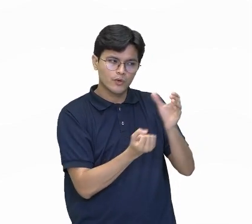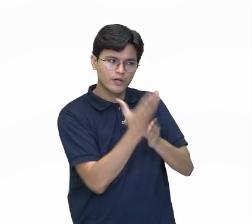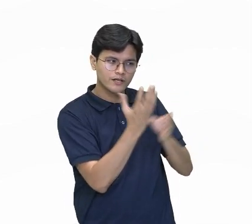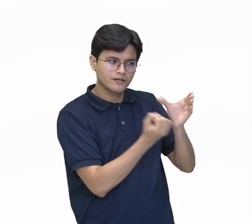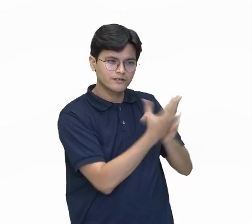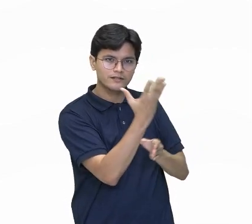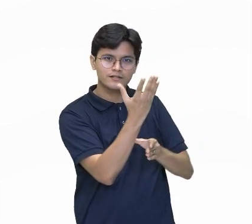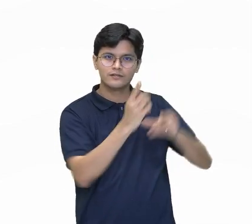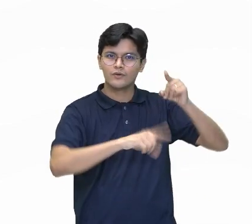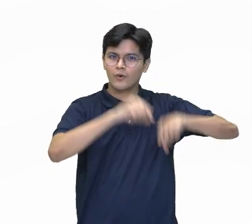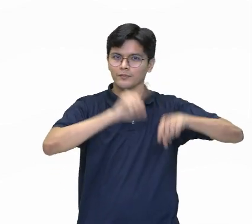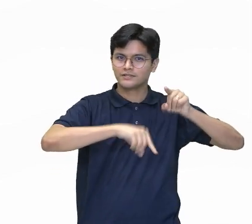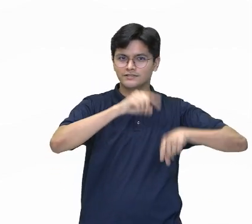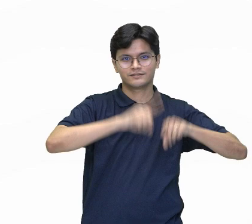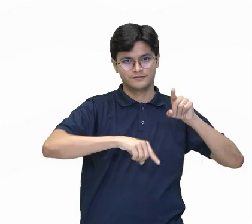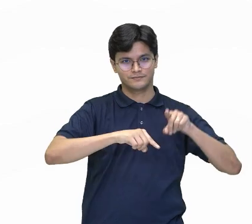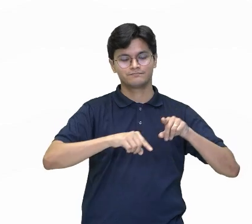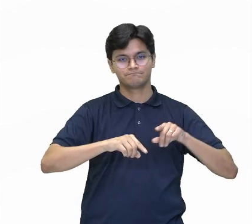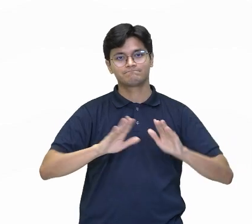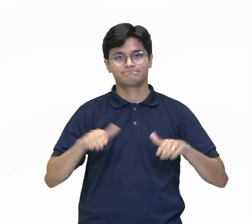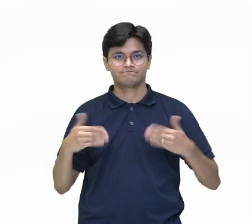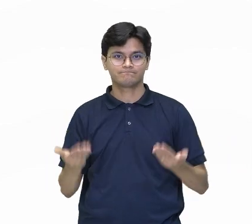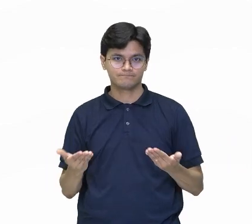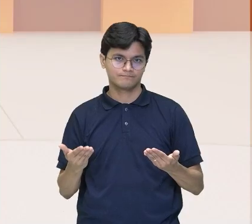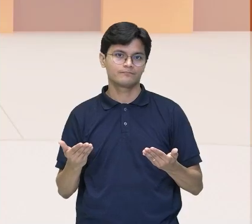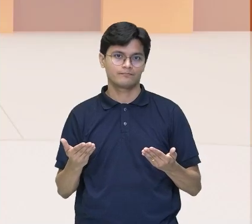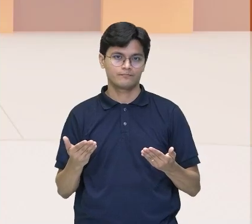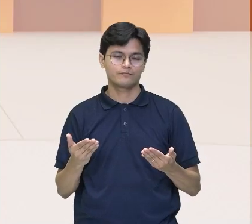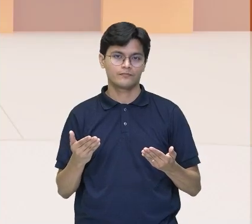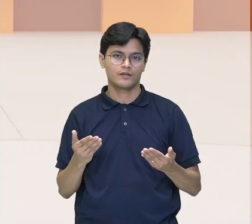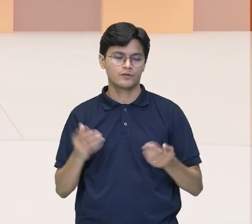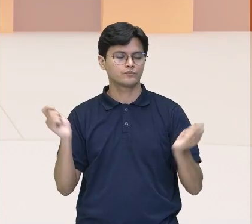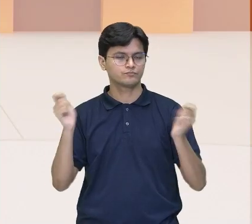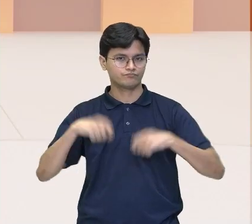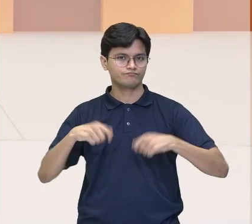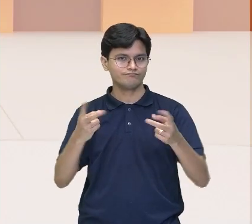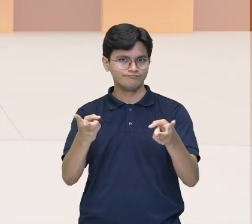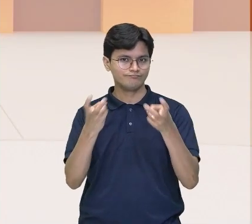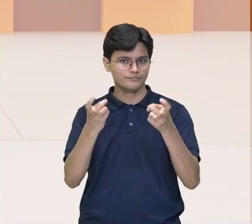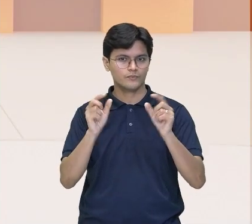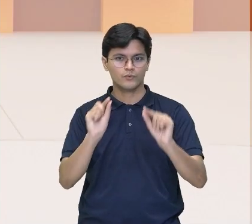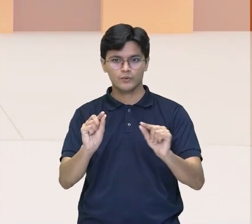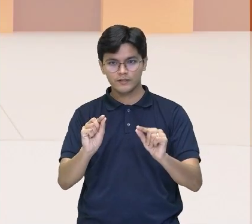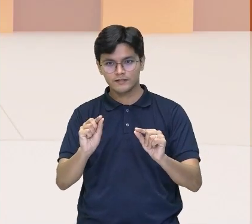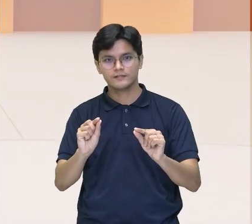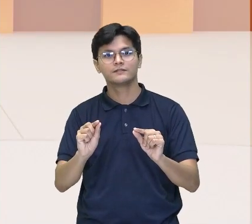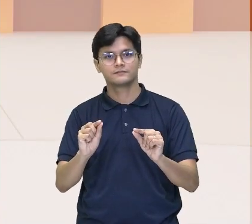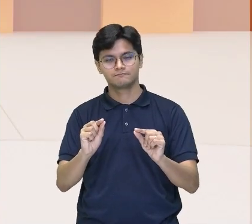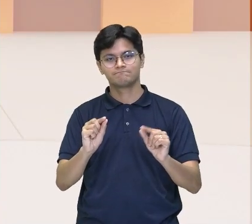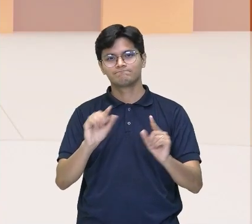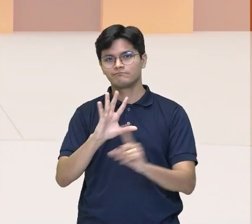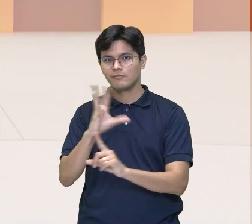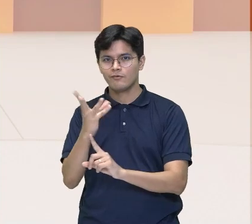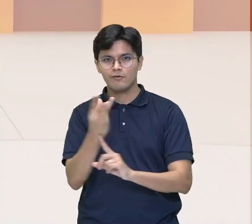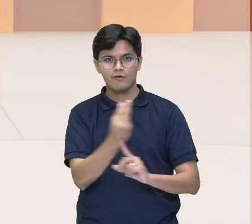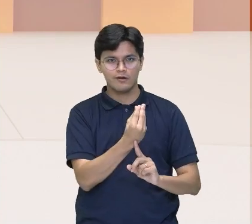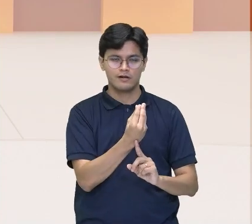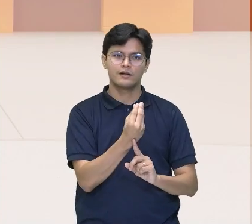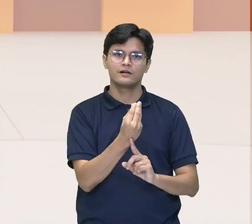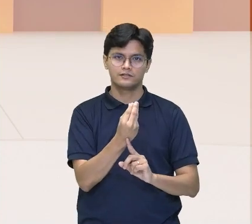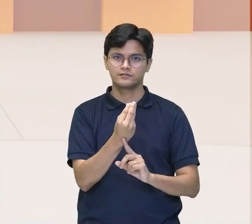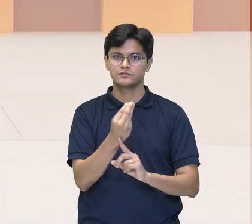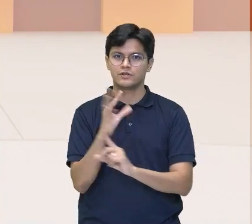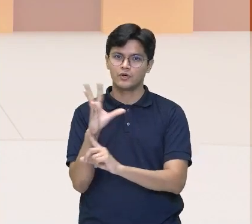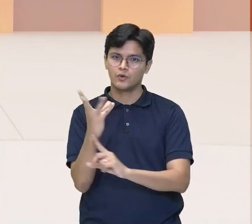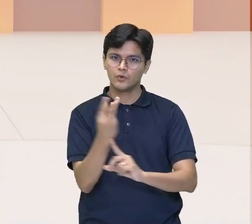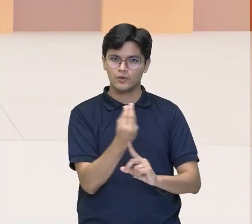criando objetos. Então, nós podemos ver aqui, ó, que toda essa arte, que nós